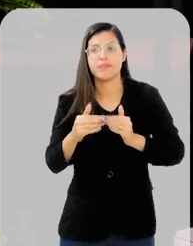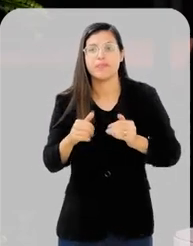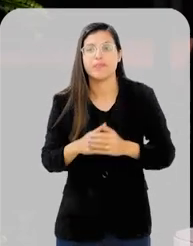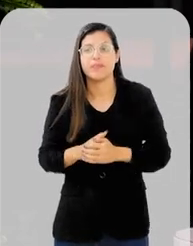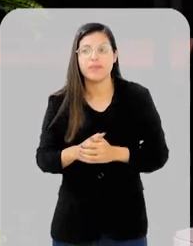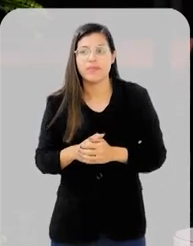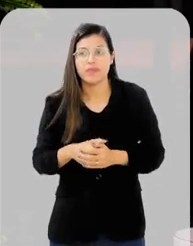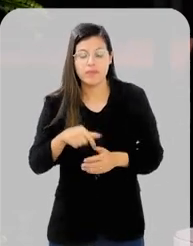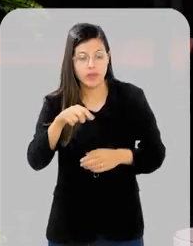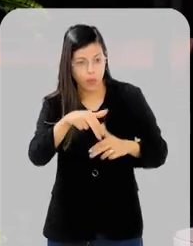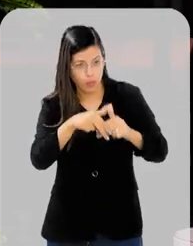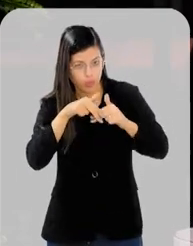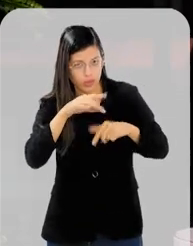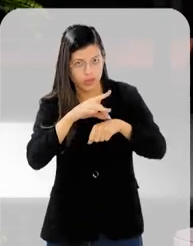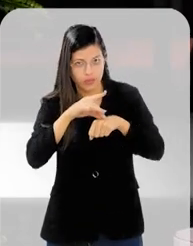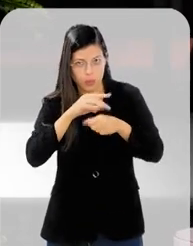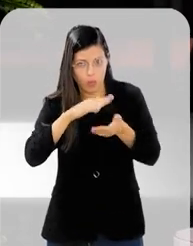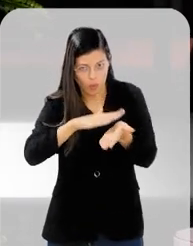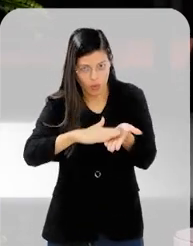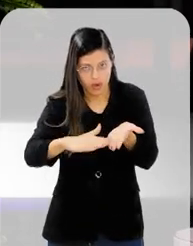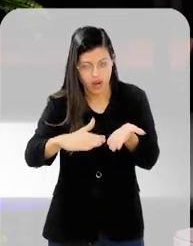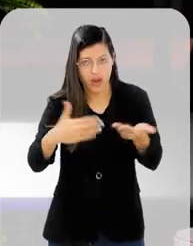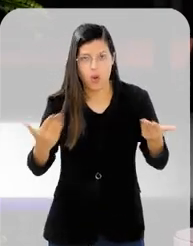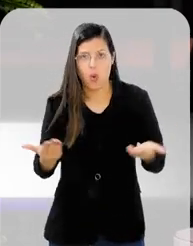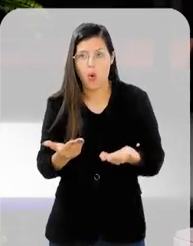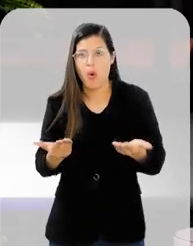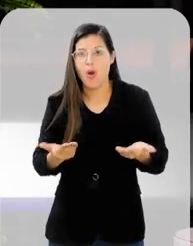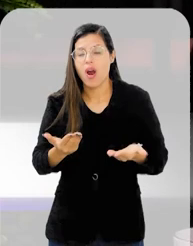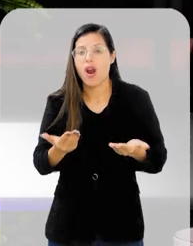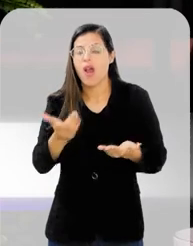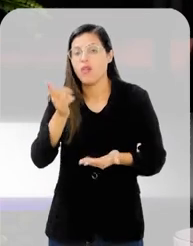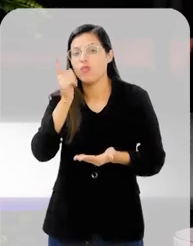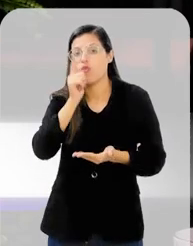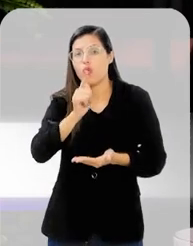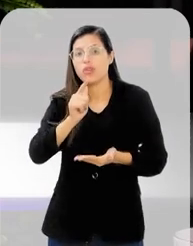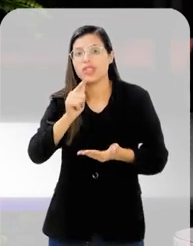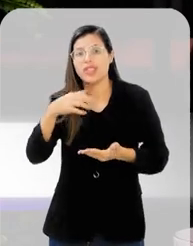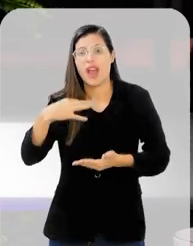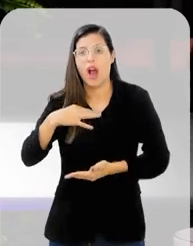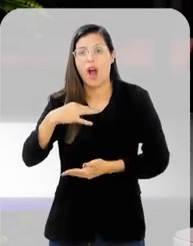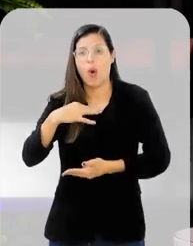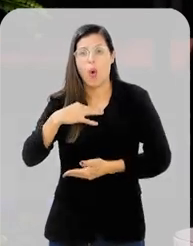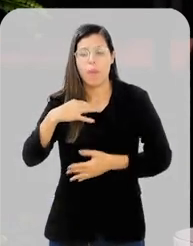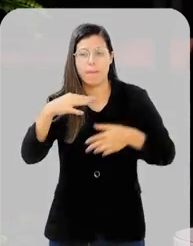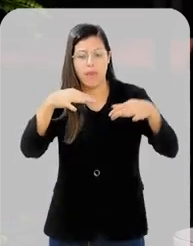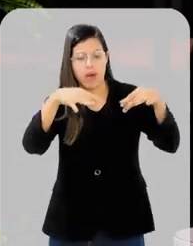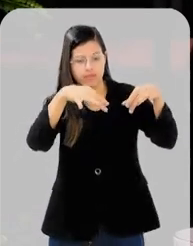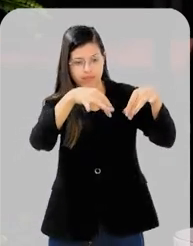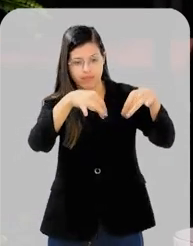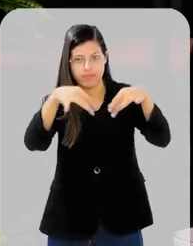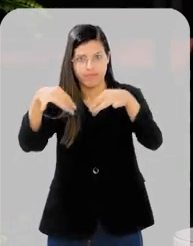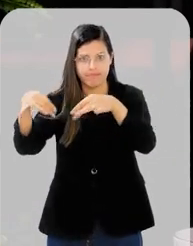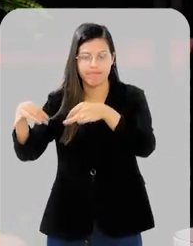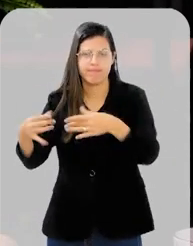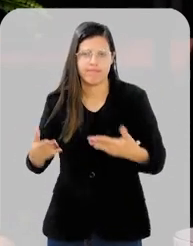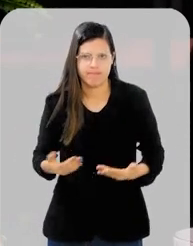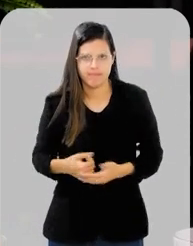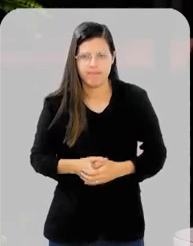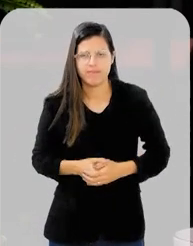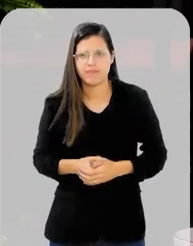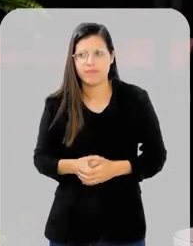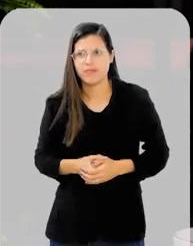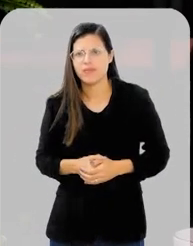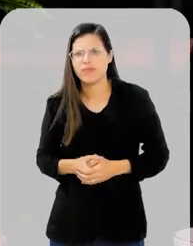assim por conta desse asfalto que tá aqui agora Fred eu vou conseguir estender roupa no varal de